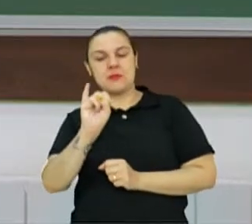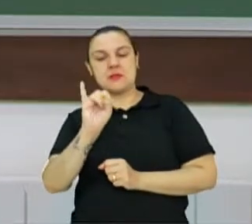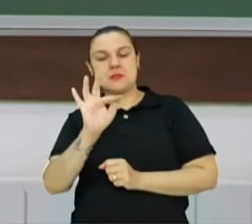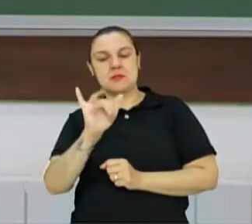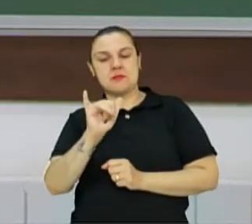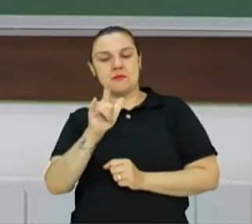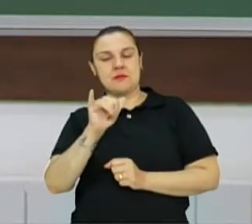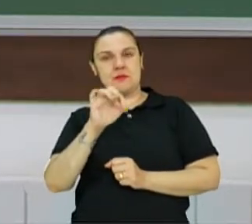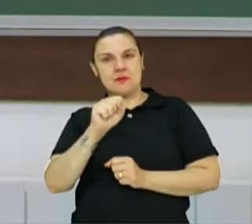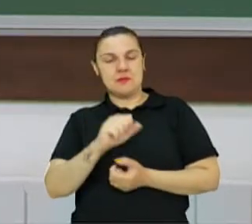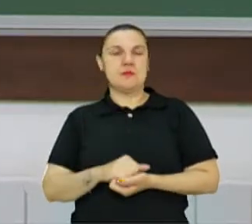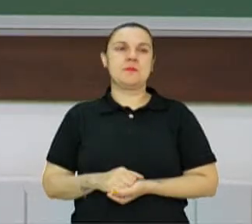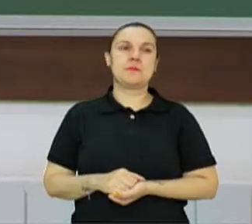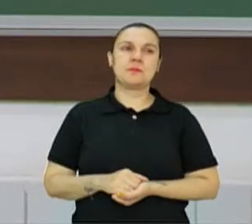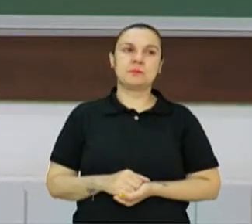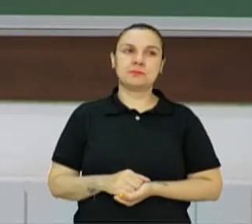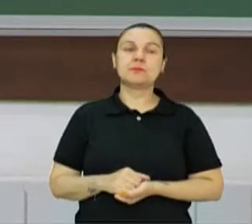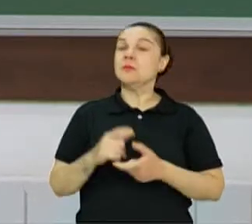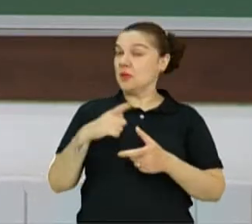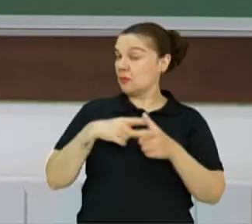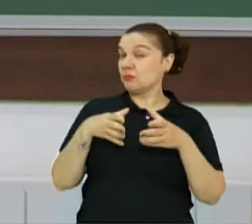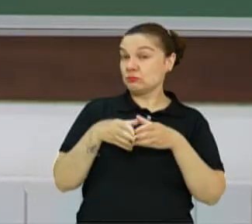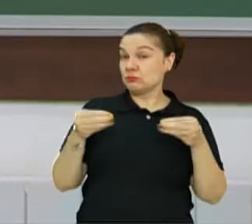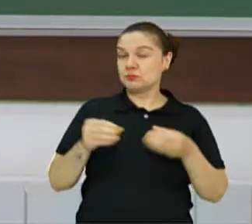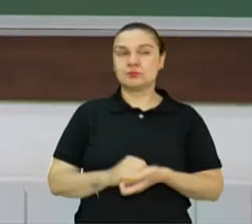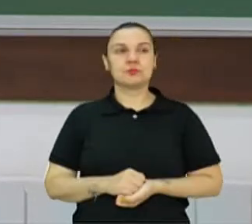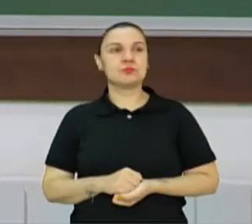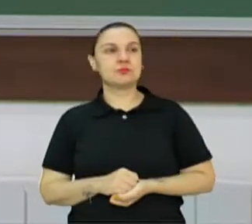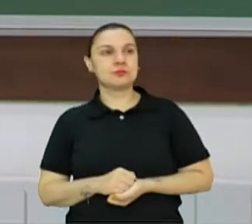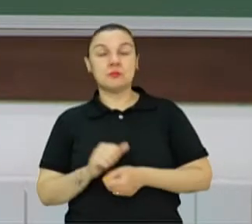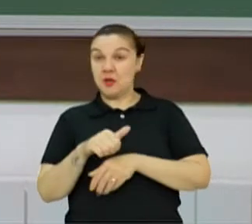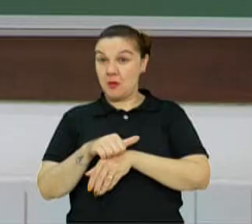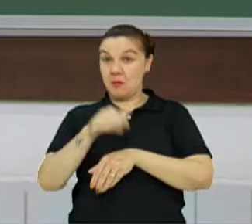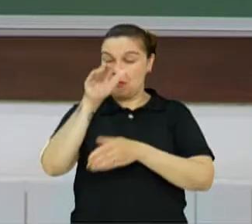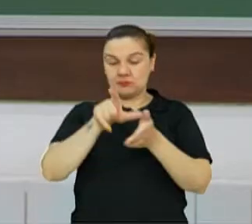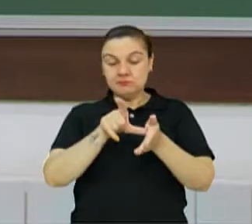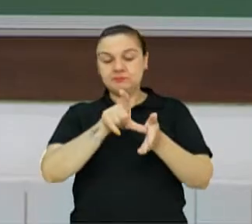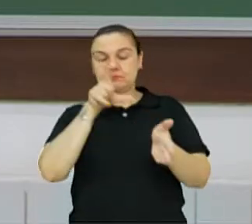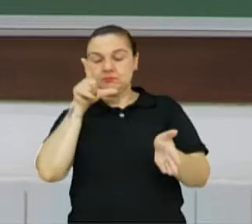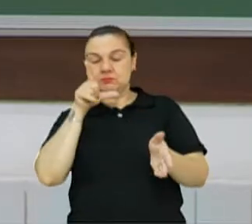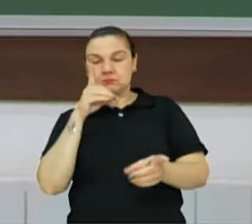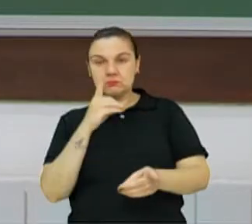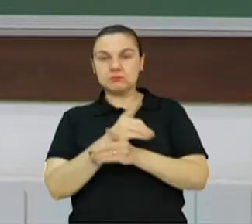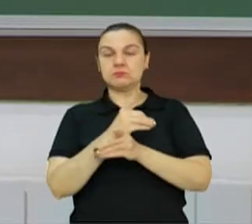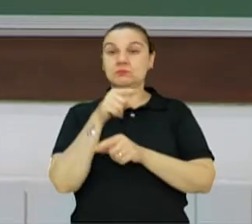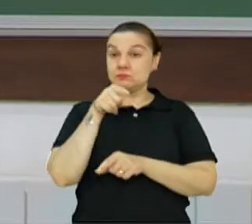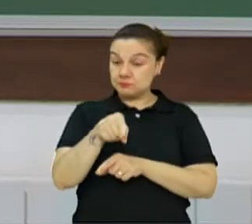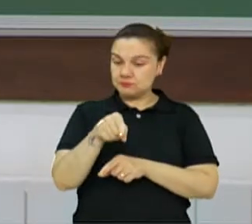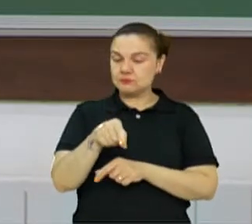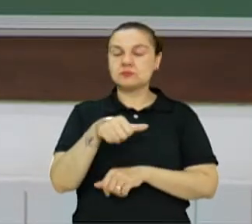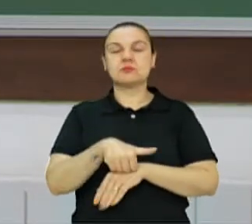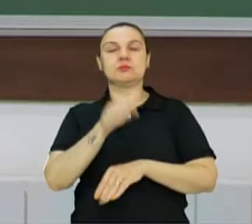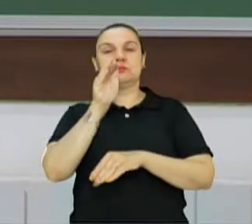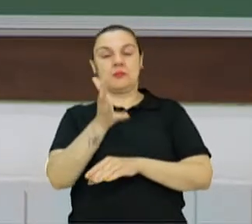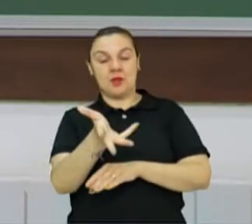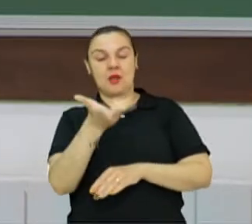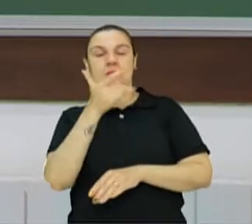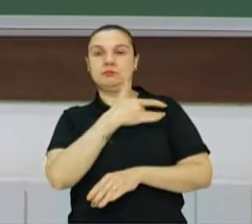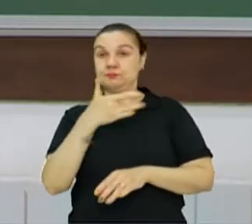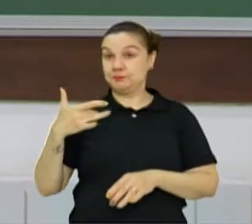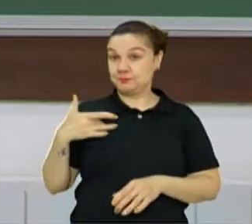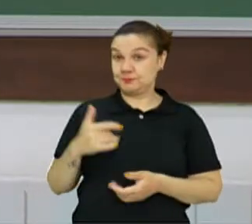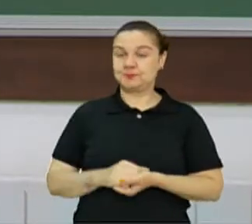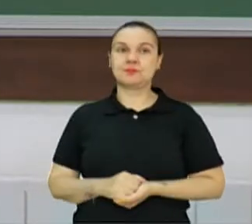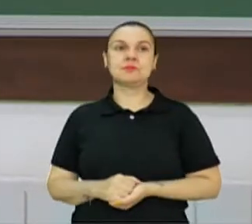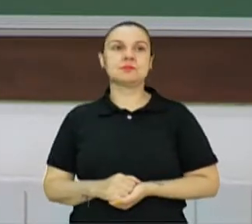né? E tem cura, né? Então, quanto mais cedo fizer esse diagnóstico, mais rápido essa pessoa vai estar